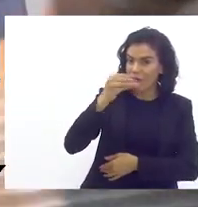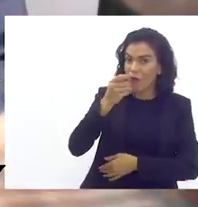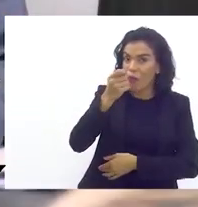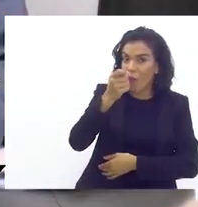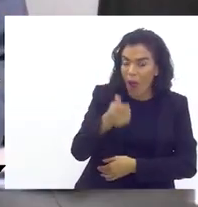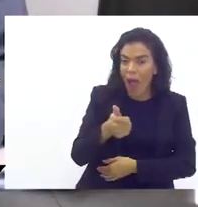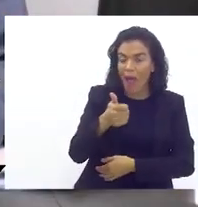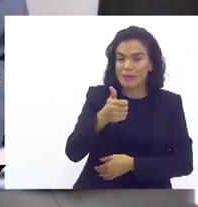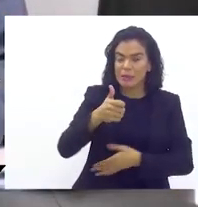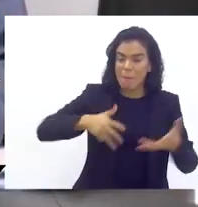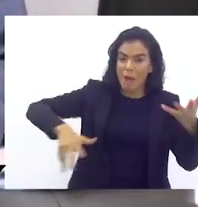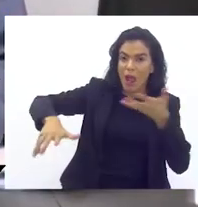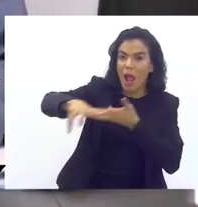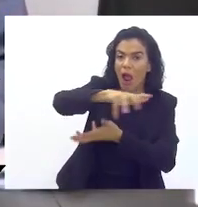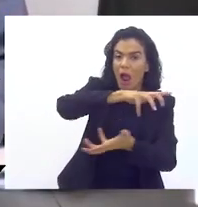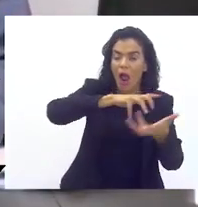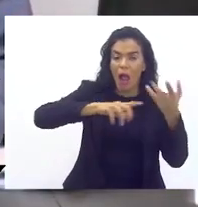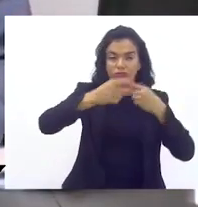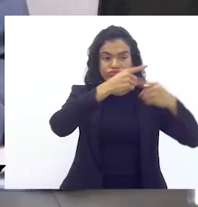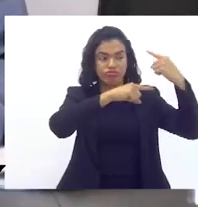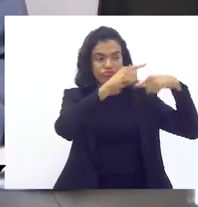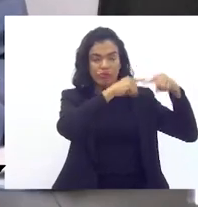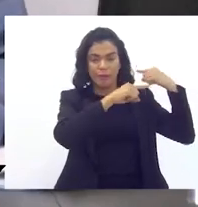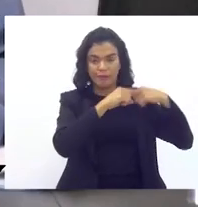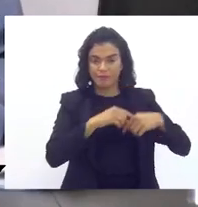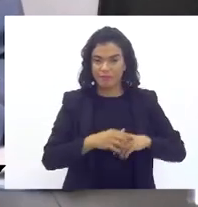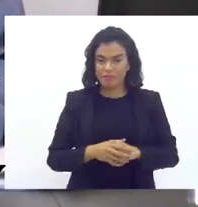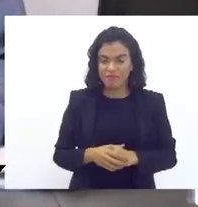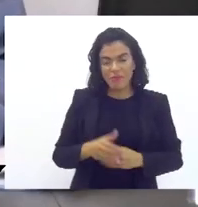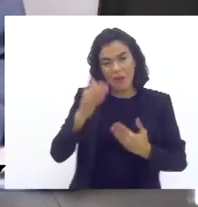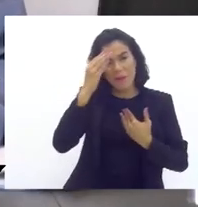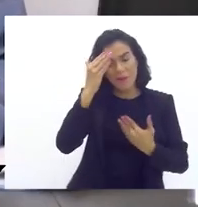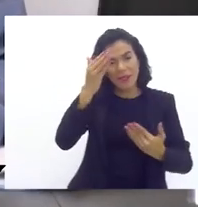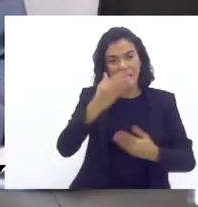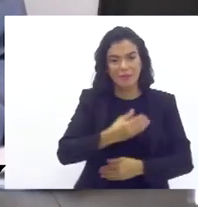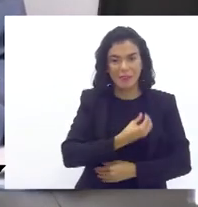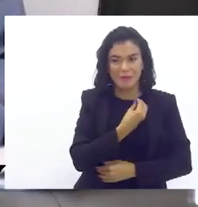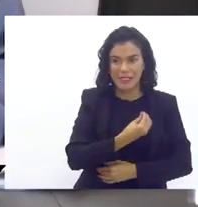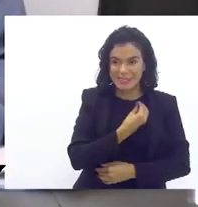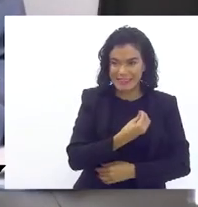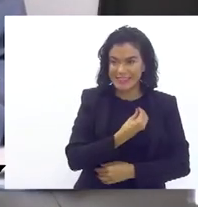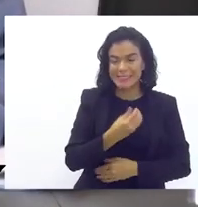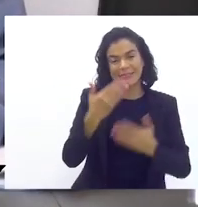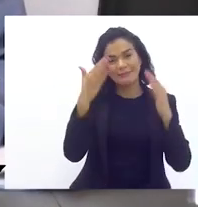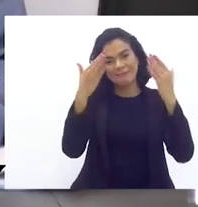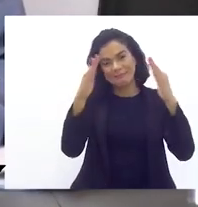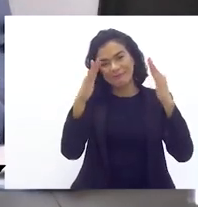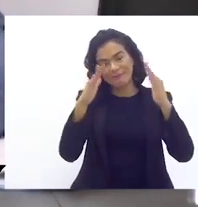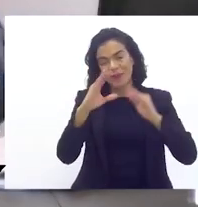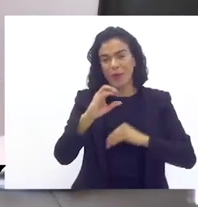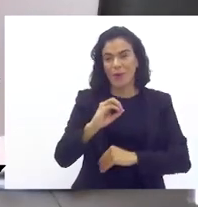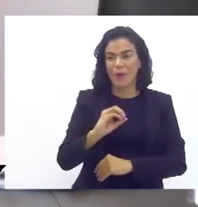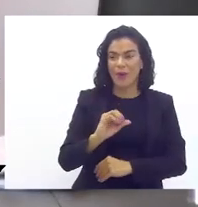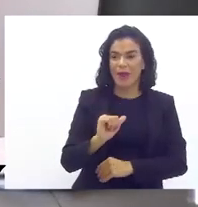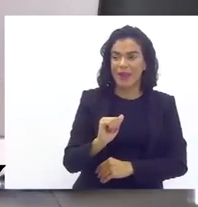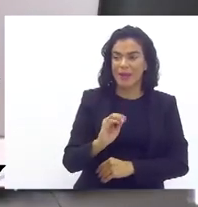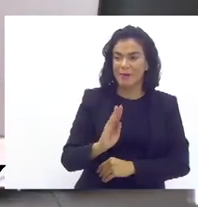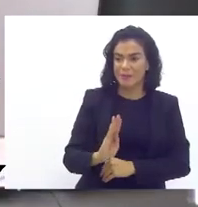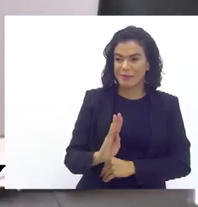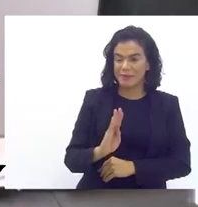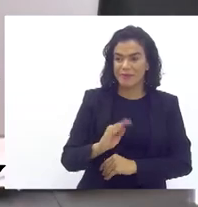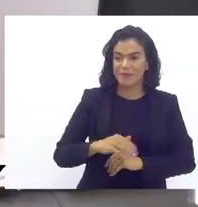não houve um grande retrocesso obrigado pela sua presença Parabéns pela OAB